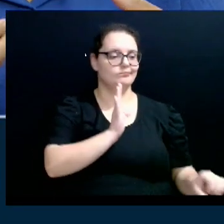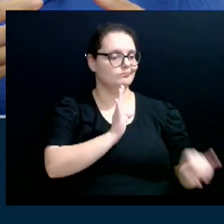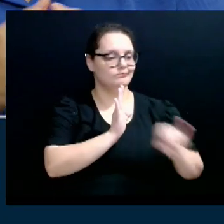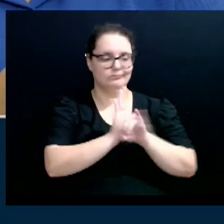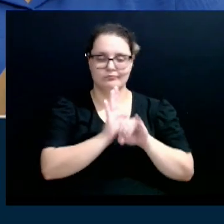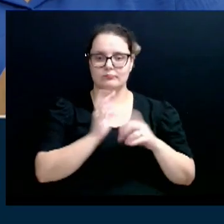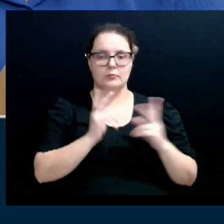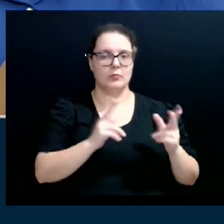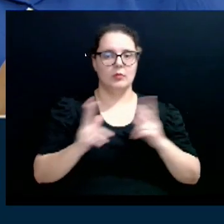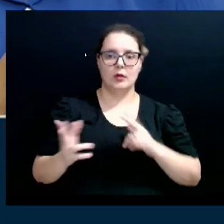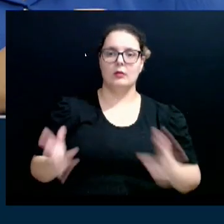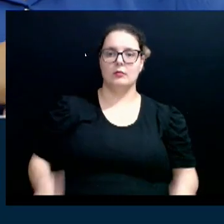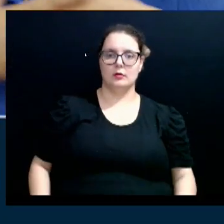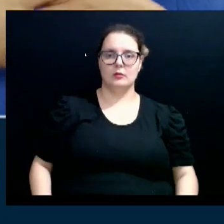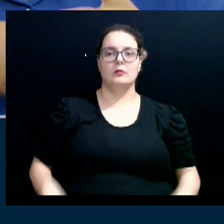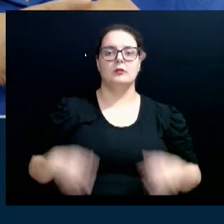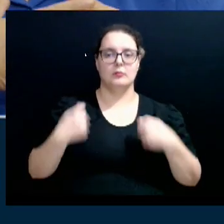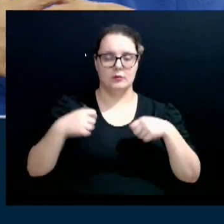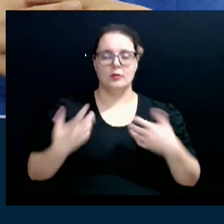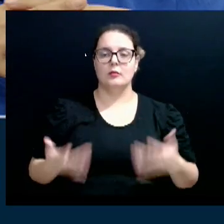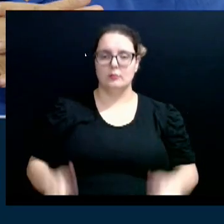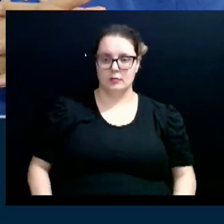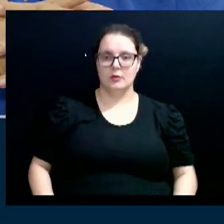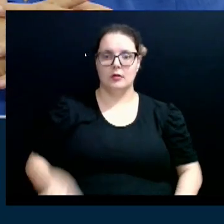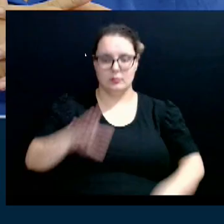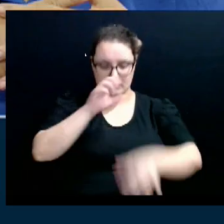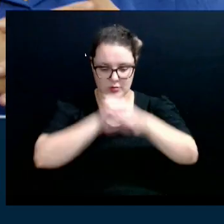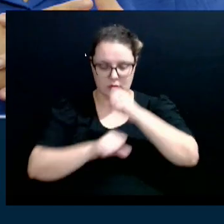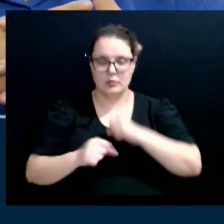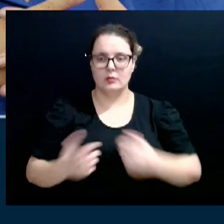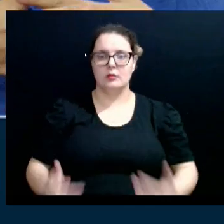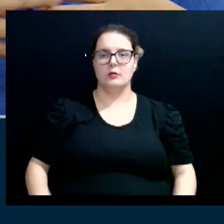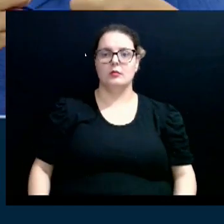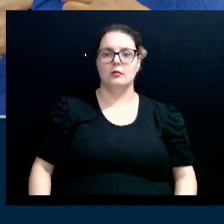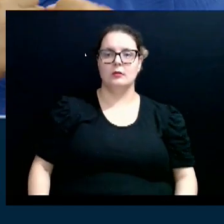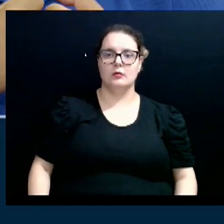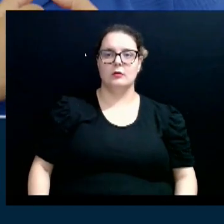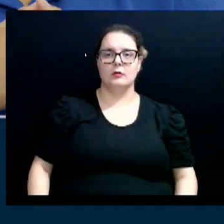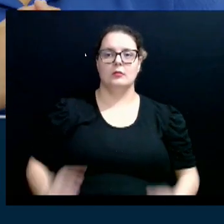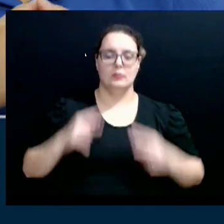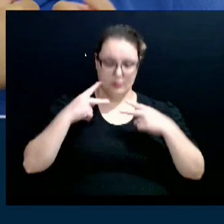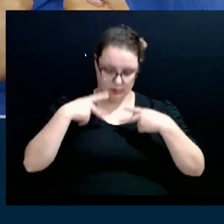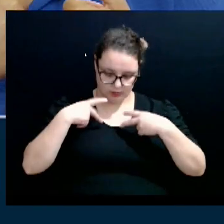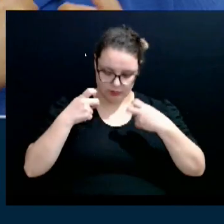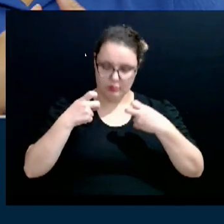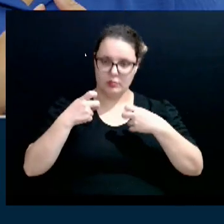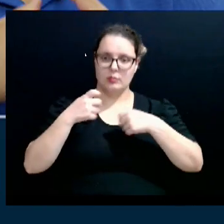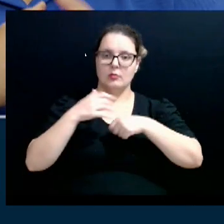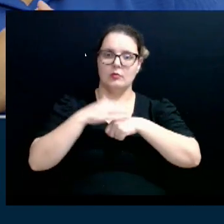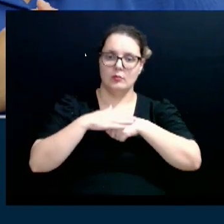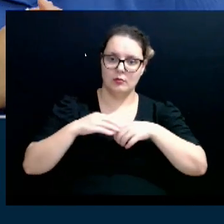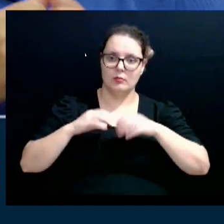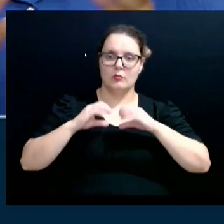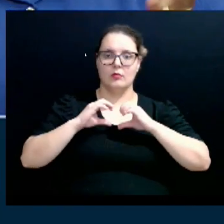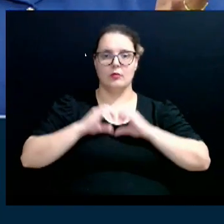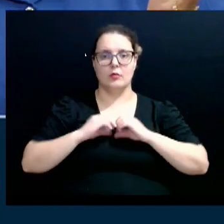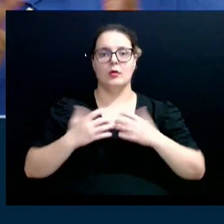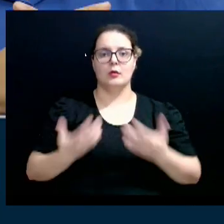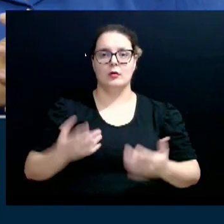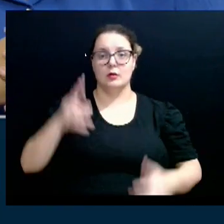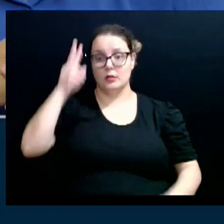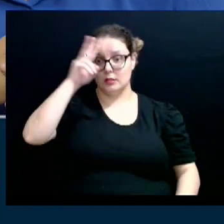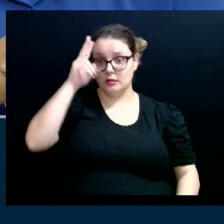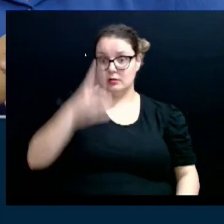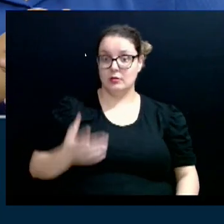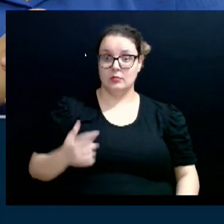Então a gente precisa aprender a nos olhar com mais amor, com mais carinho e lembrar que não